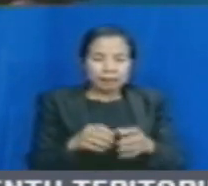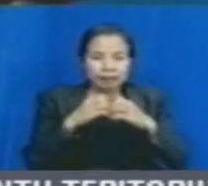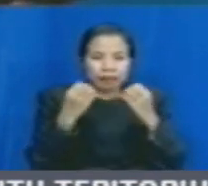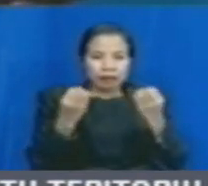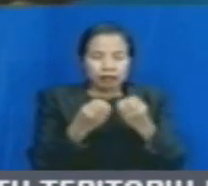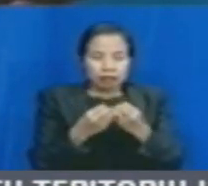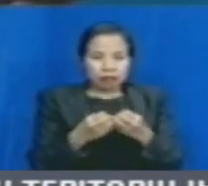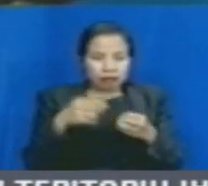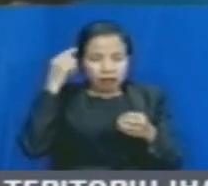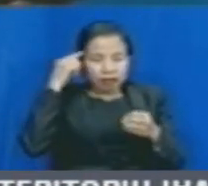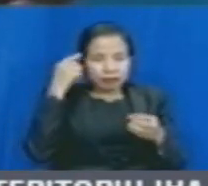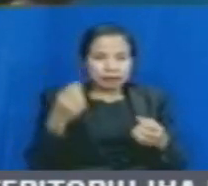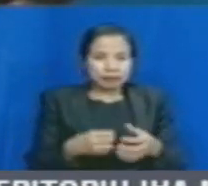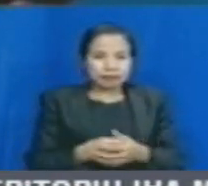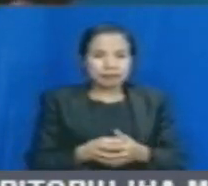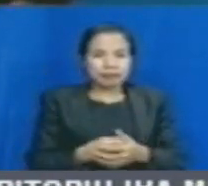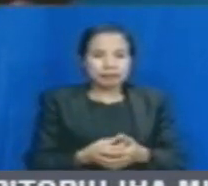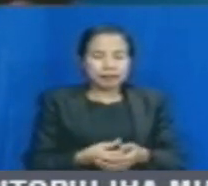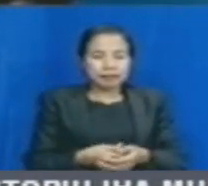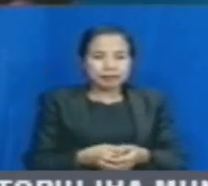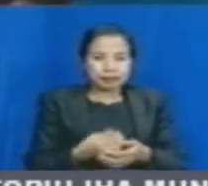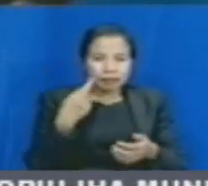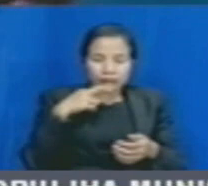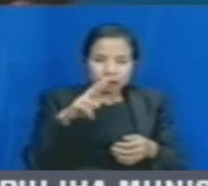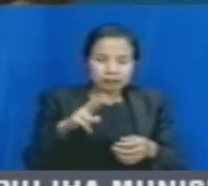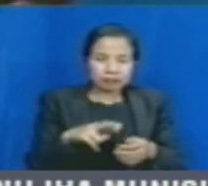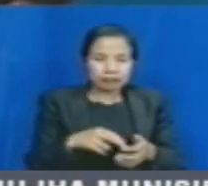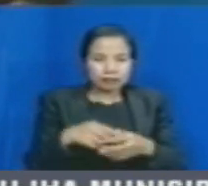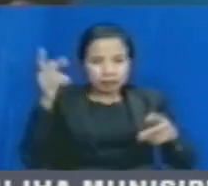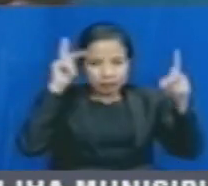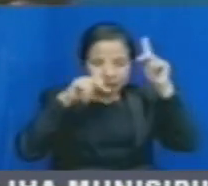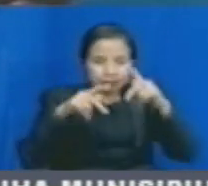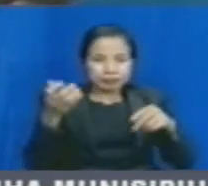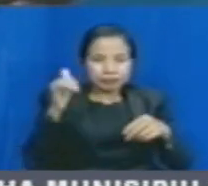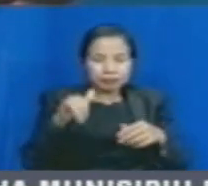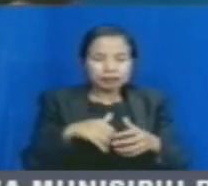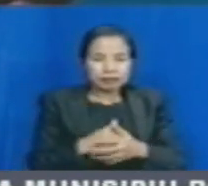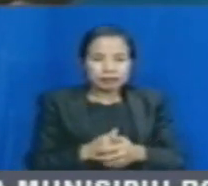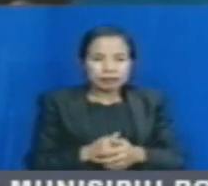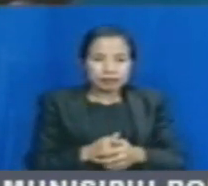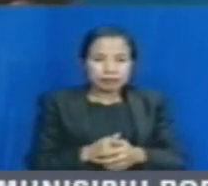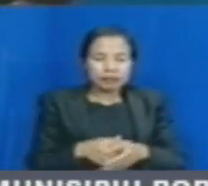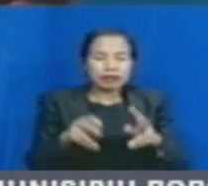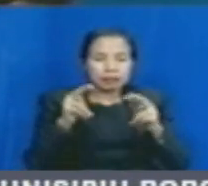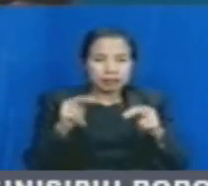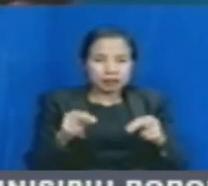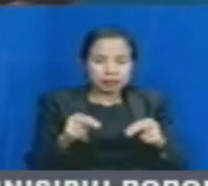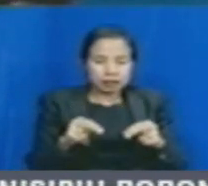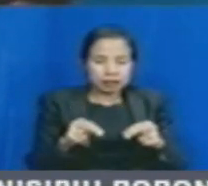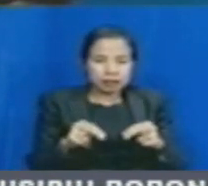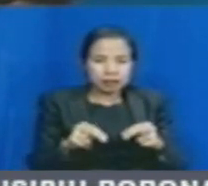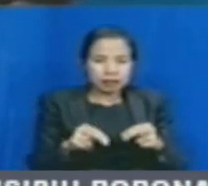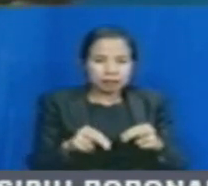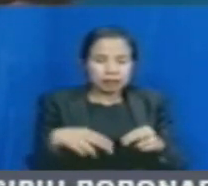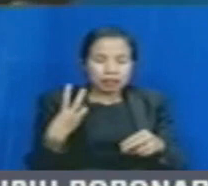nem mecanismo e nem princípio ato resolve litígio serenas. Mas bem necessário não isso? Necessário também ita a atividade